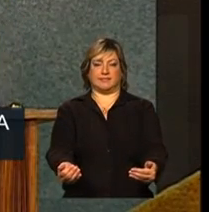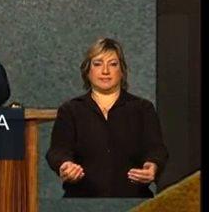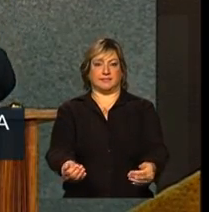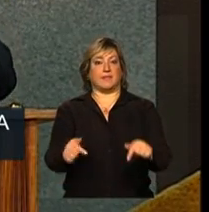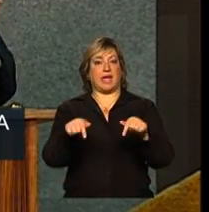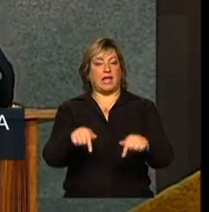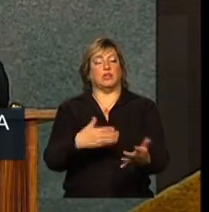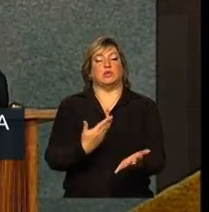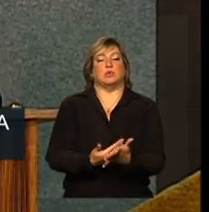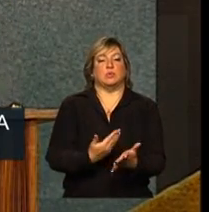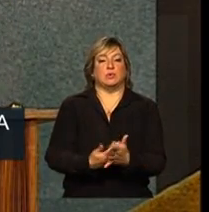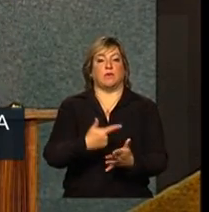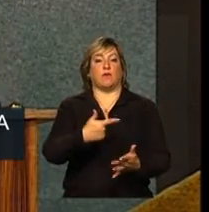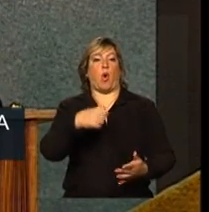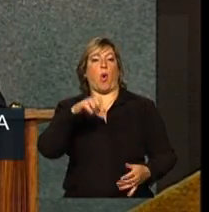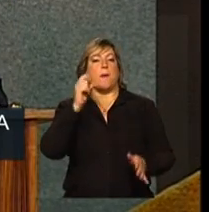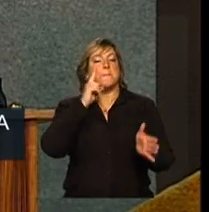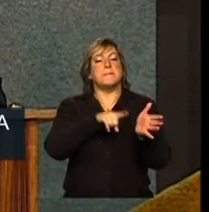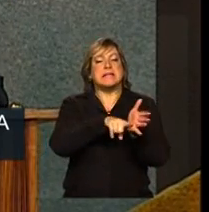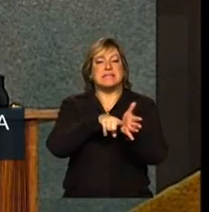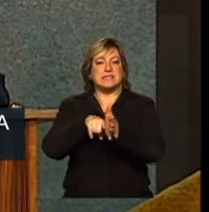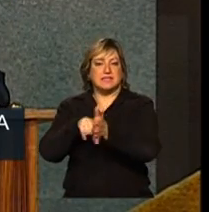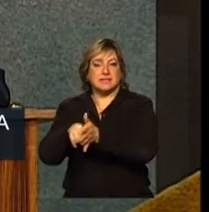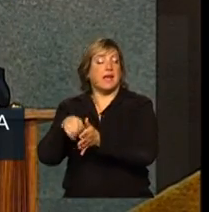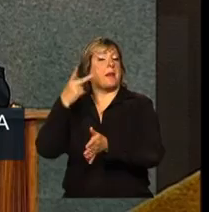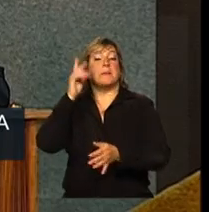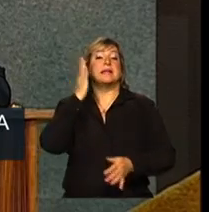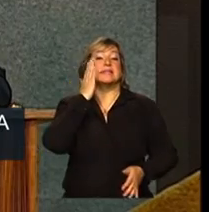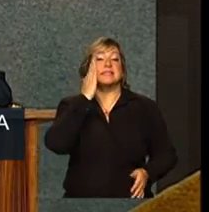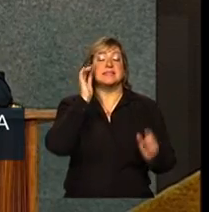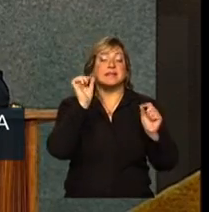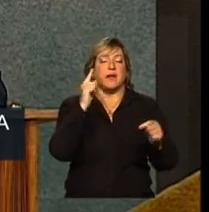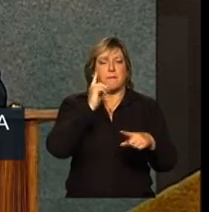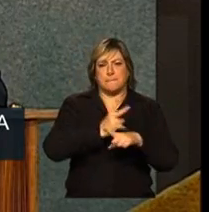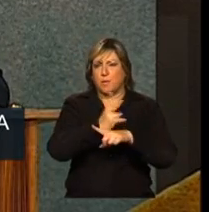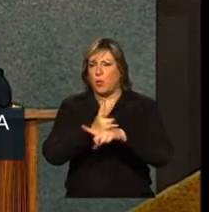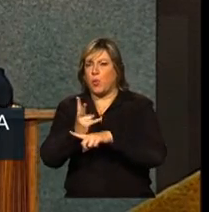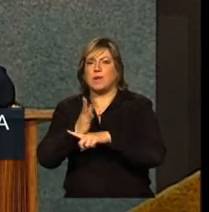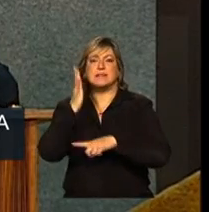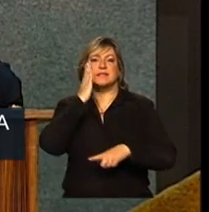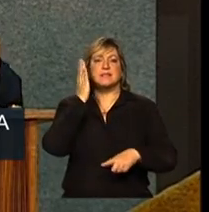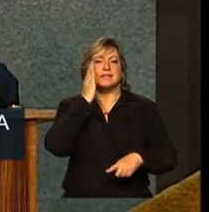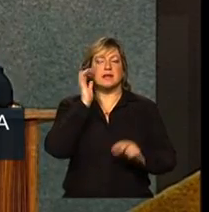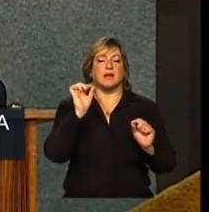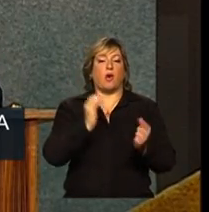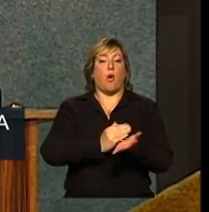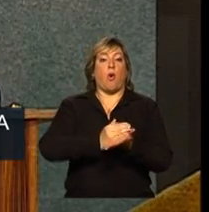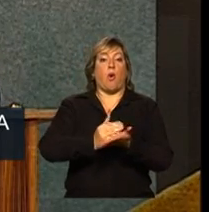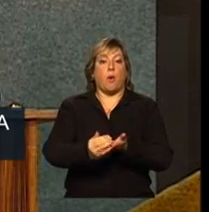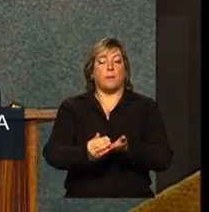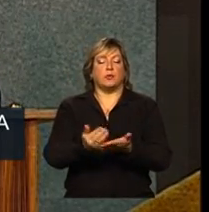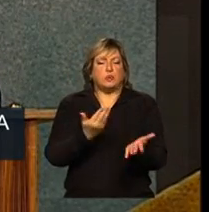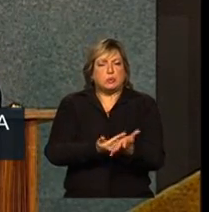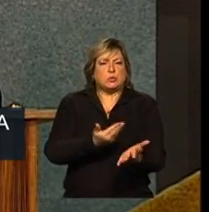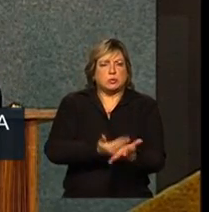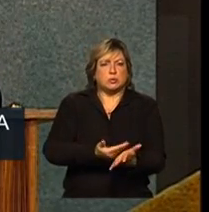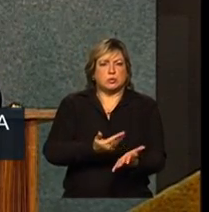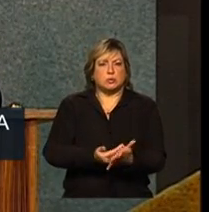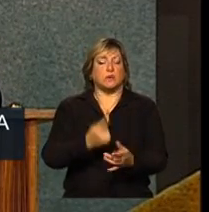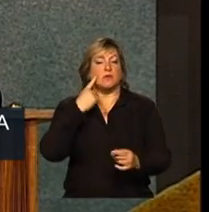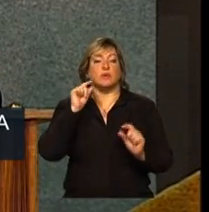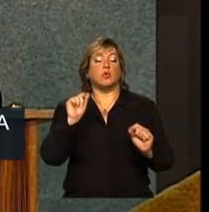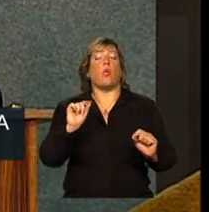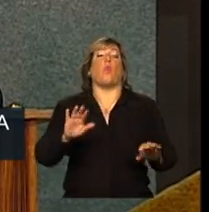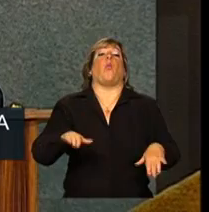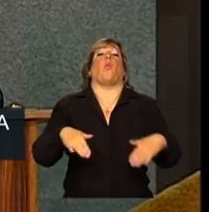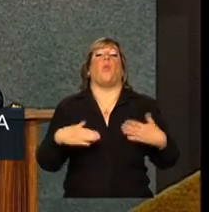nesse estudo dessas 28 pesquisas, para saber e procurar saber, e iniciar uma linha de estudo sobre o que a